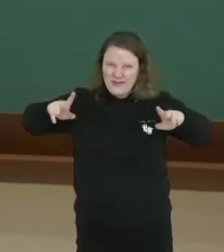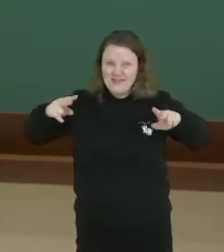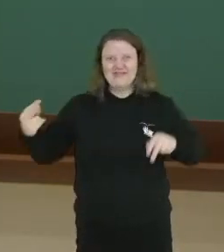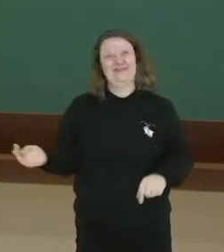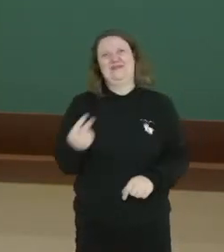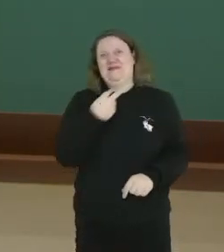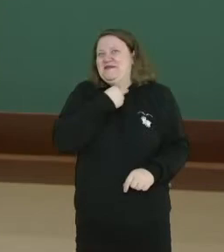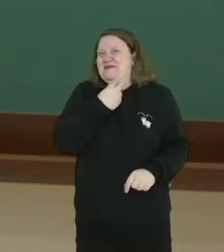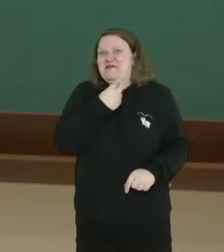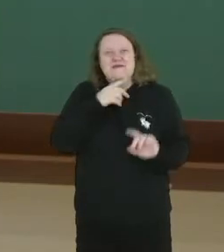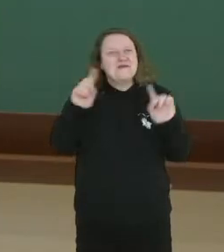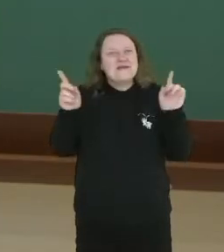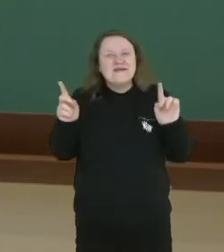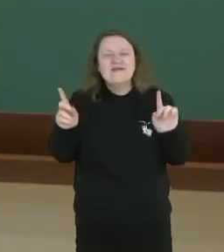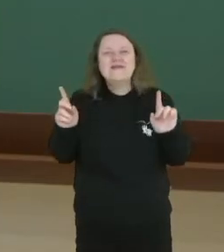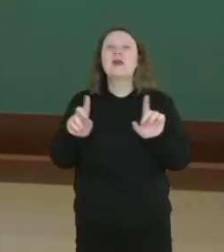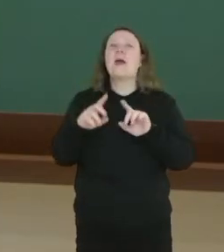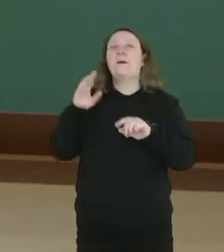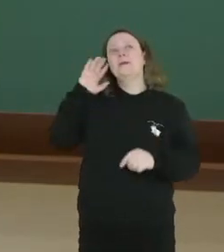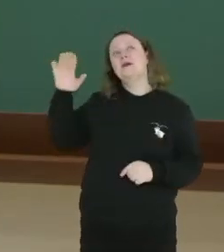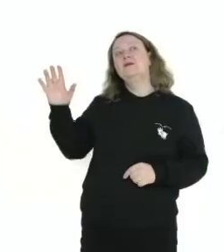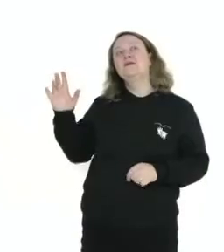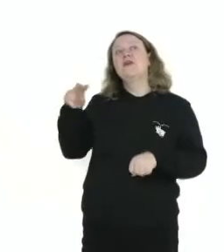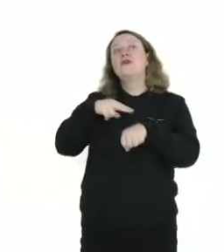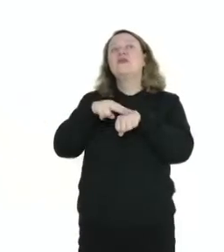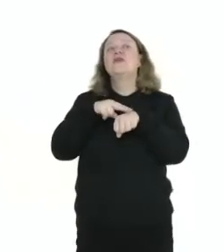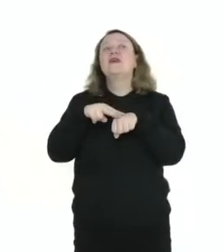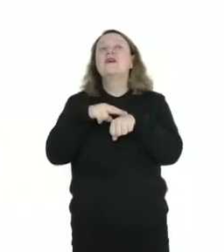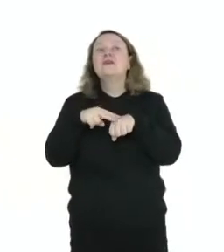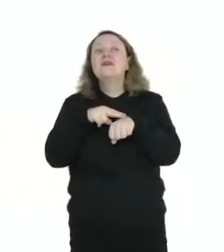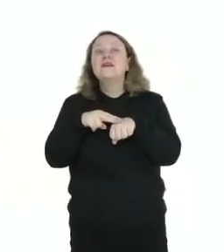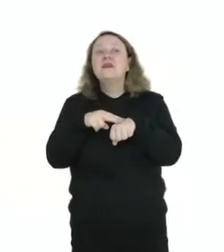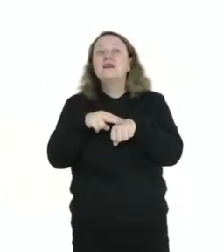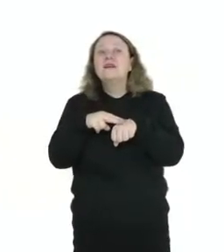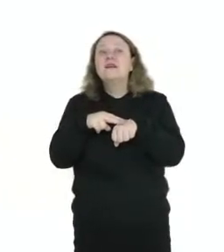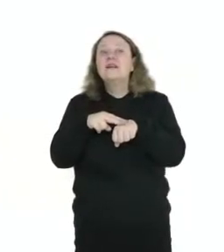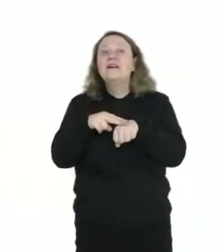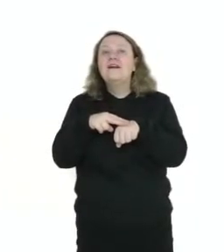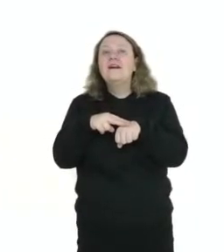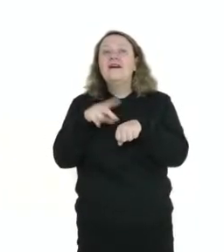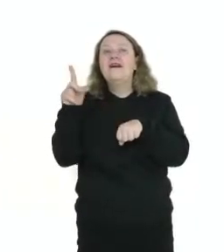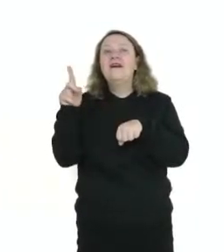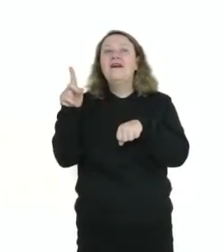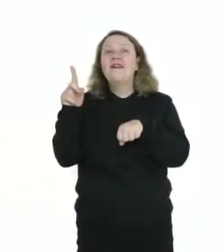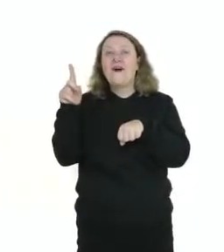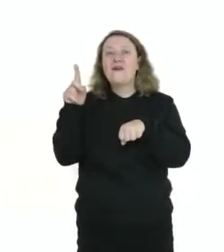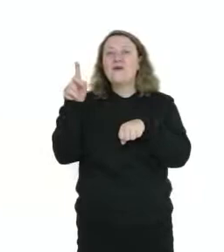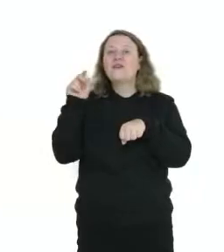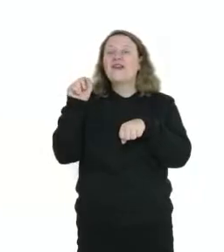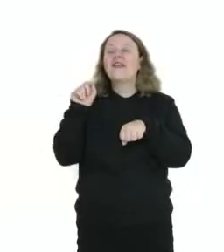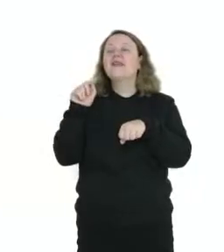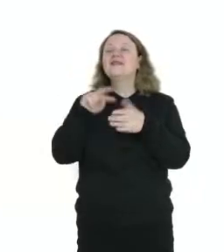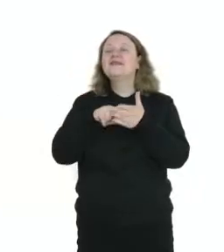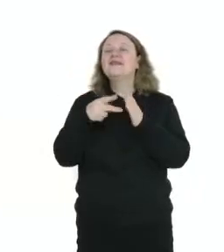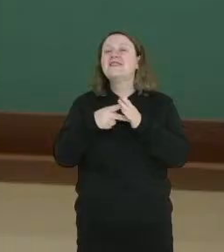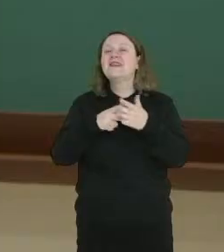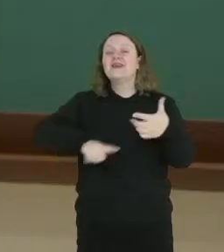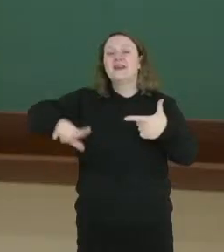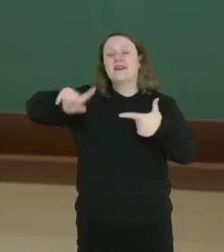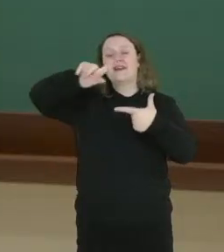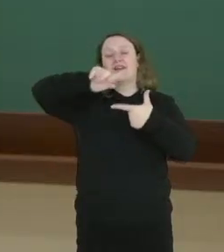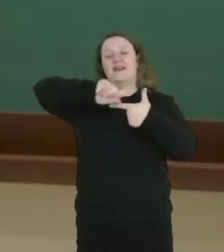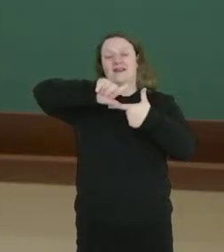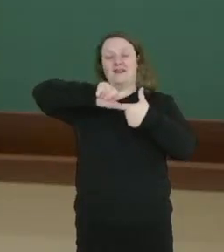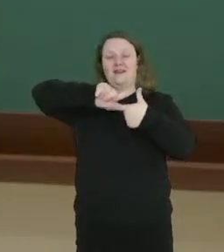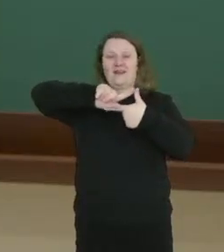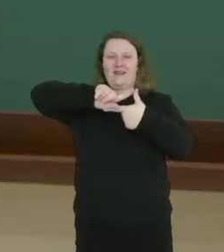né? Olha aqui, ó, quem é esse verdinho aqui? Muito prazer, é um triângulo retângulo entre a distância